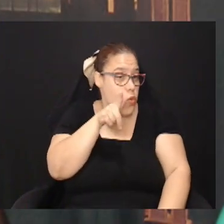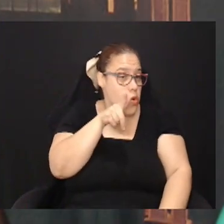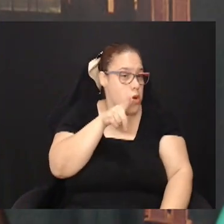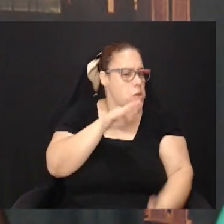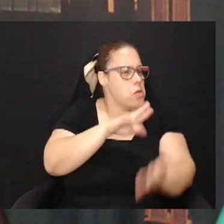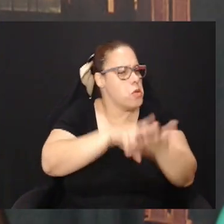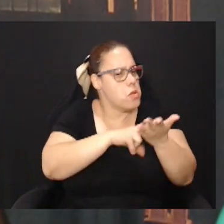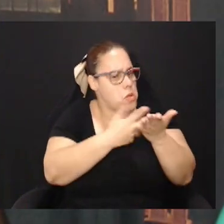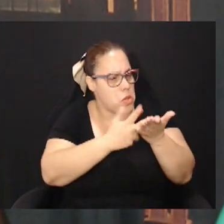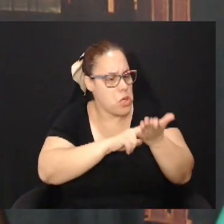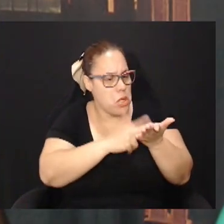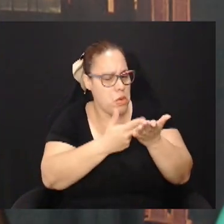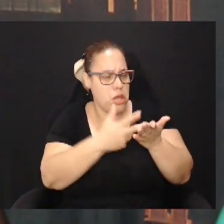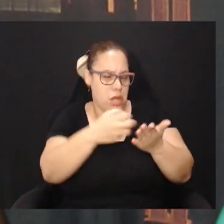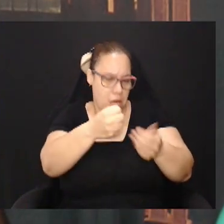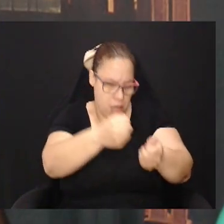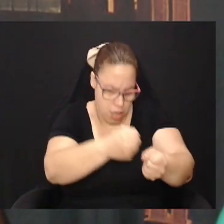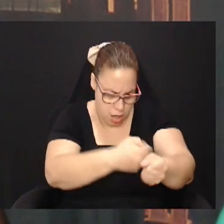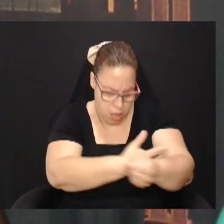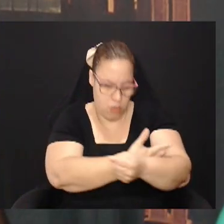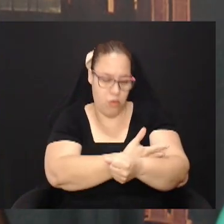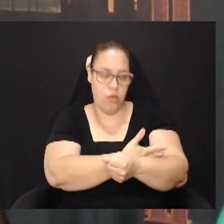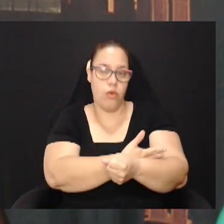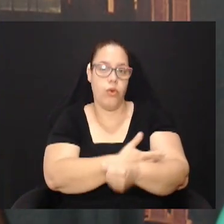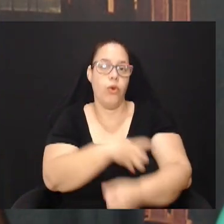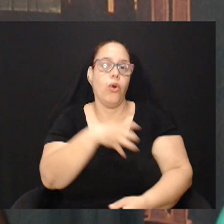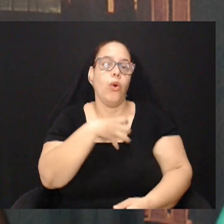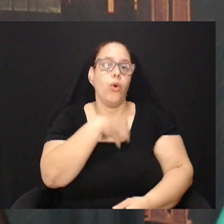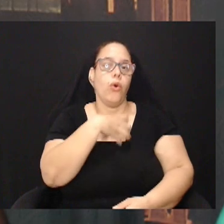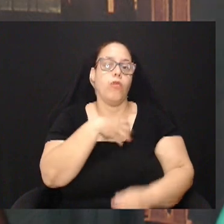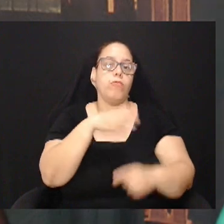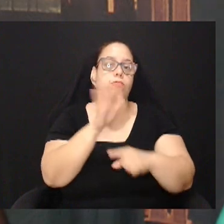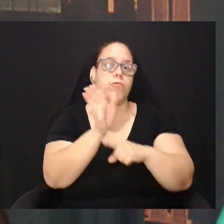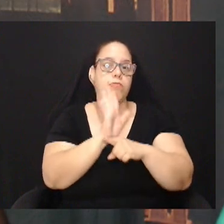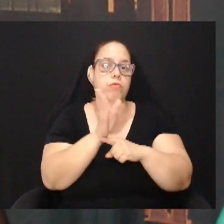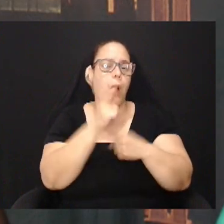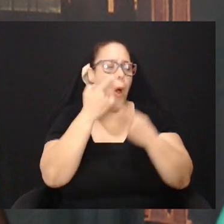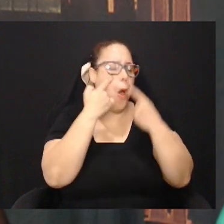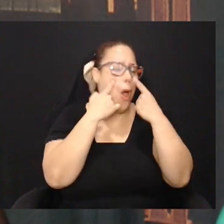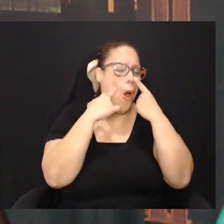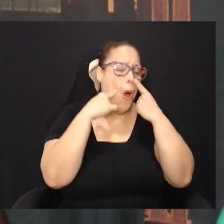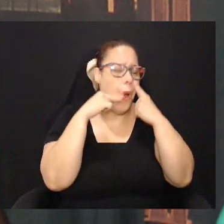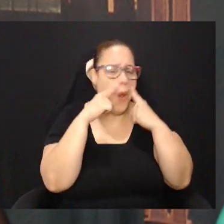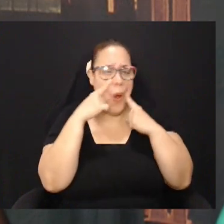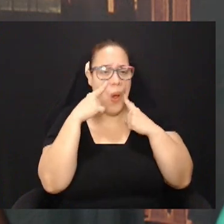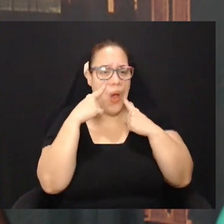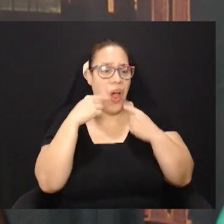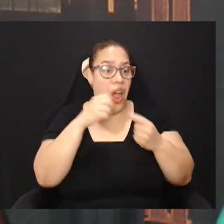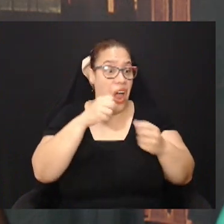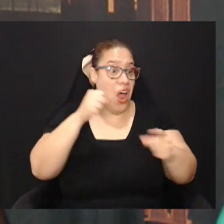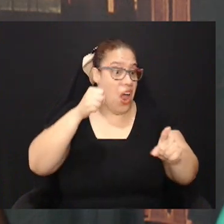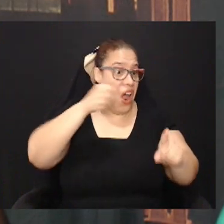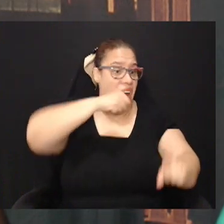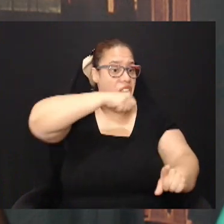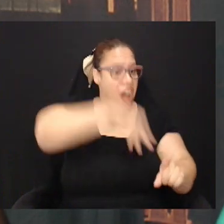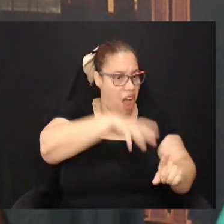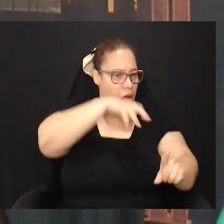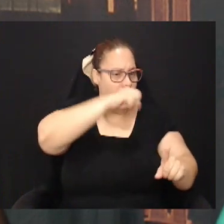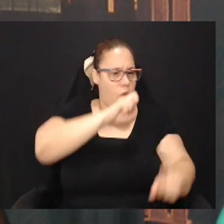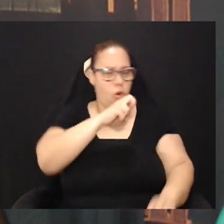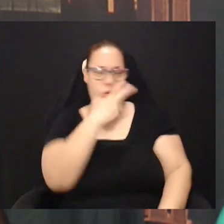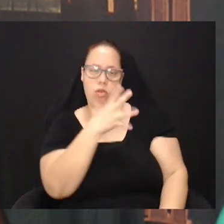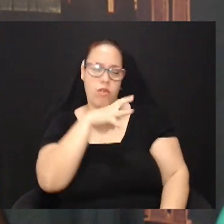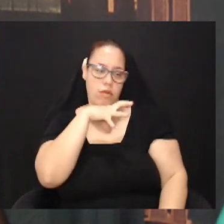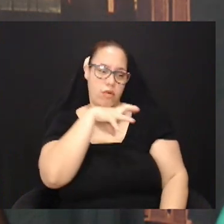emoção. Então, eu tô tendo uma cena de choro, de agressão ou de amor. Eu tenho, de